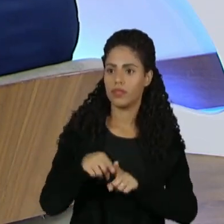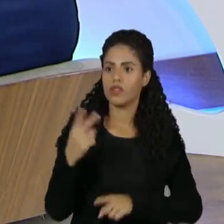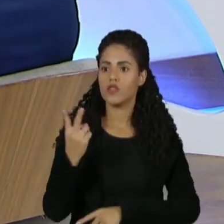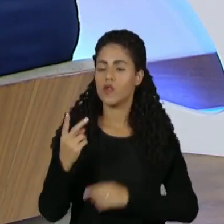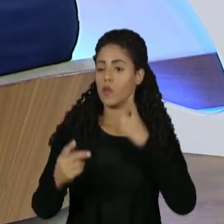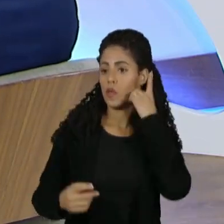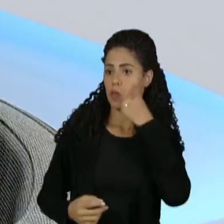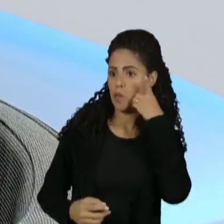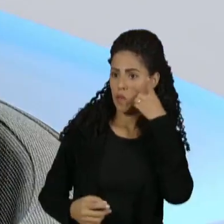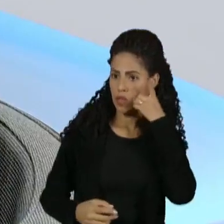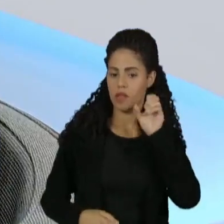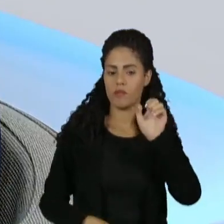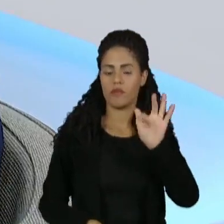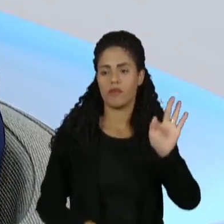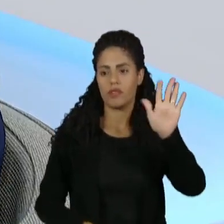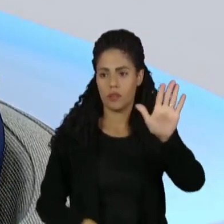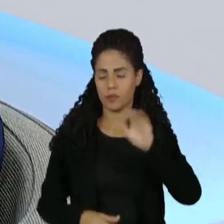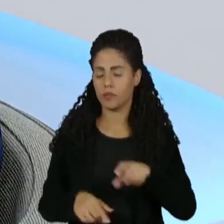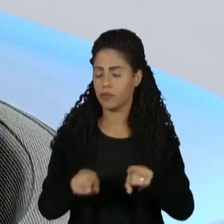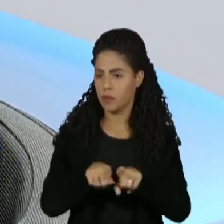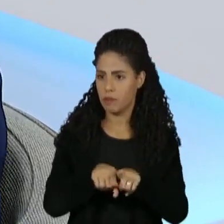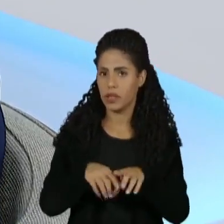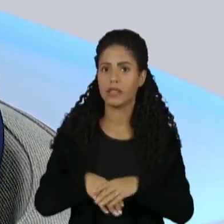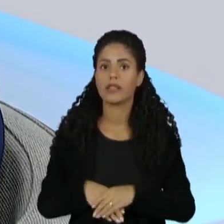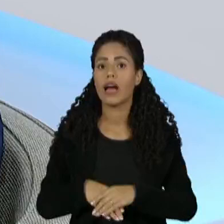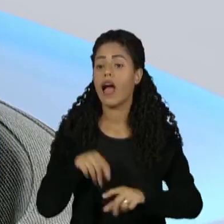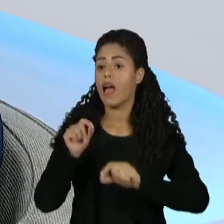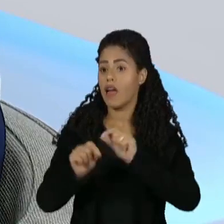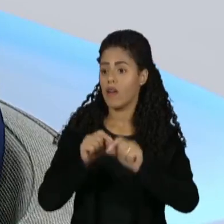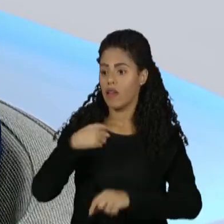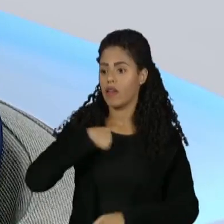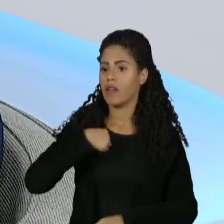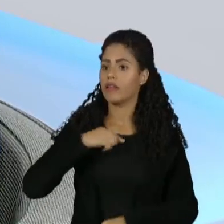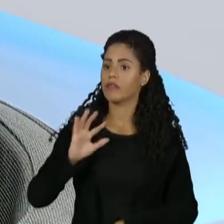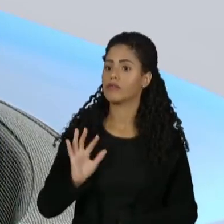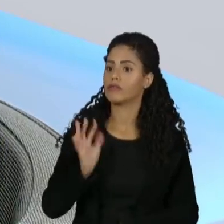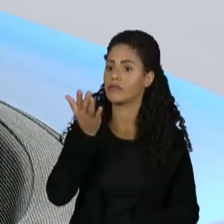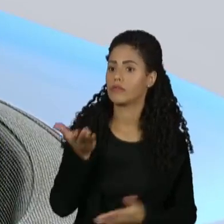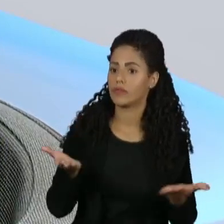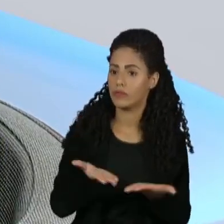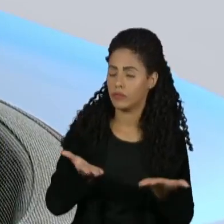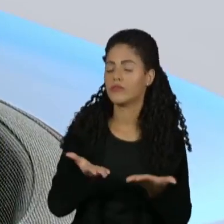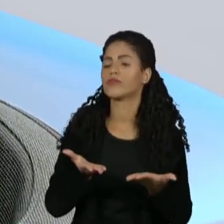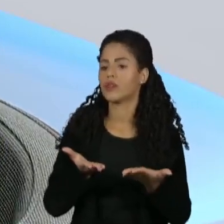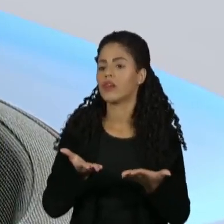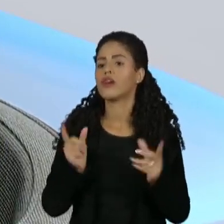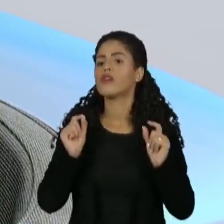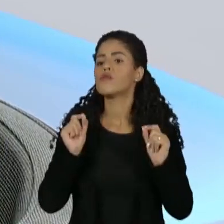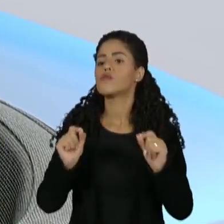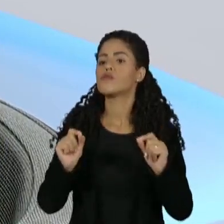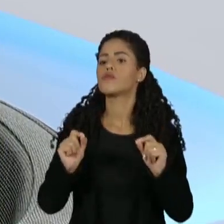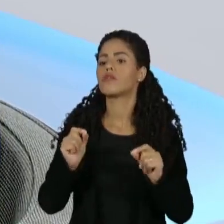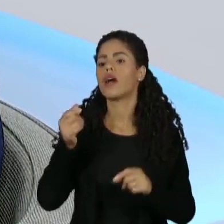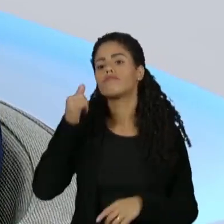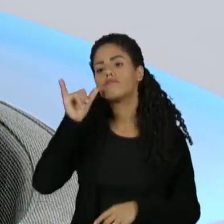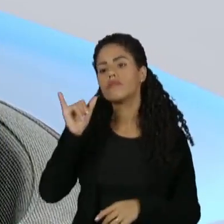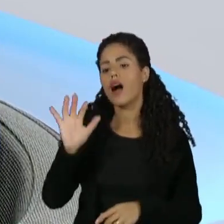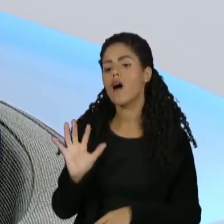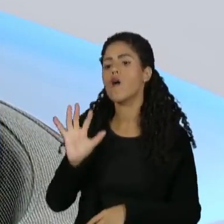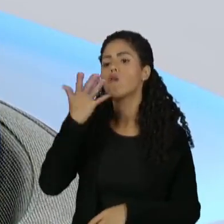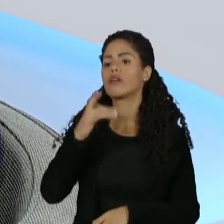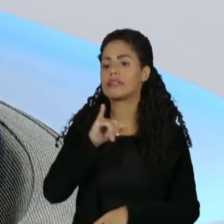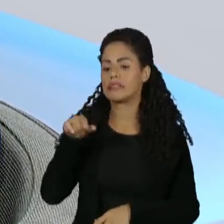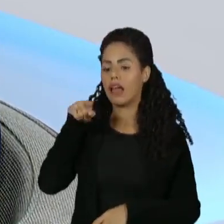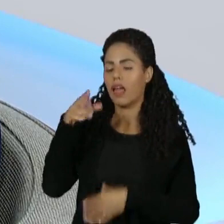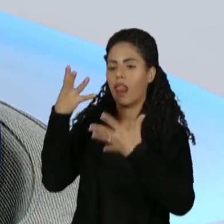deputado federal Ora eu jamais e a executiva do partido reunida jamais poderia impedir que isso acontecesse